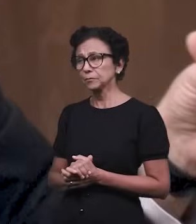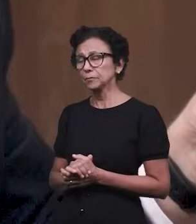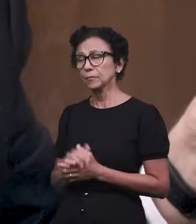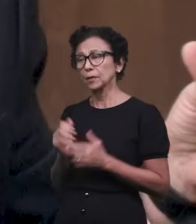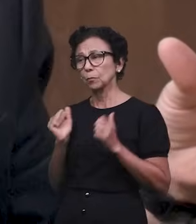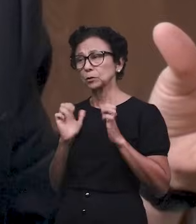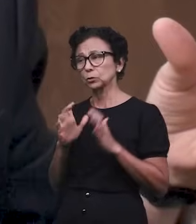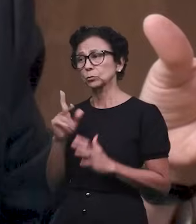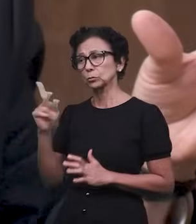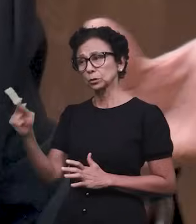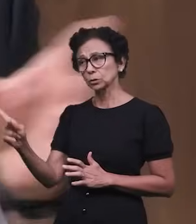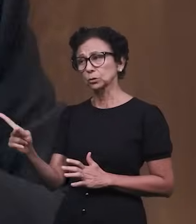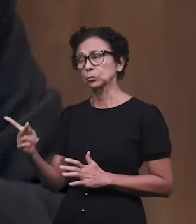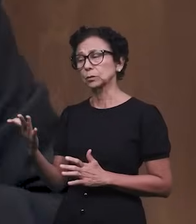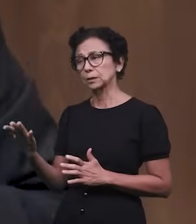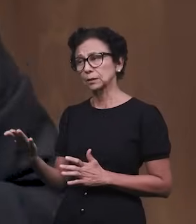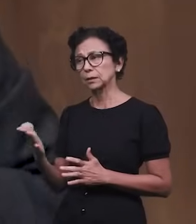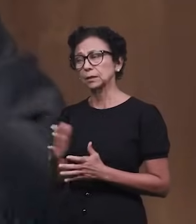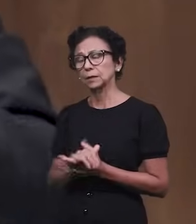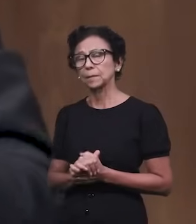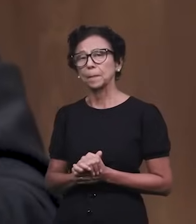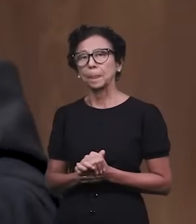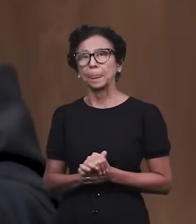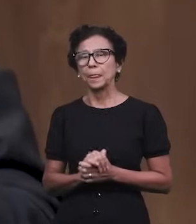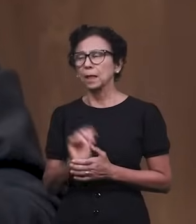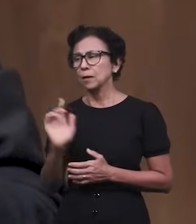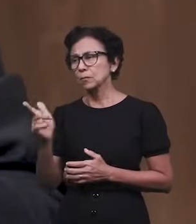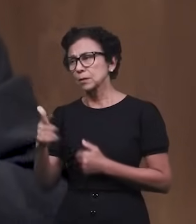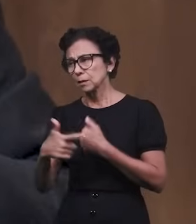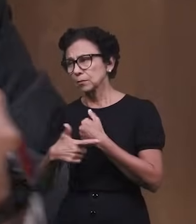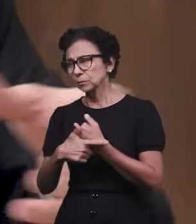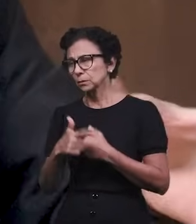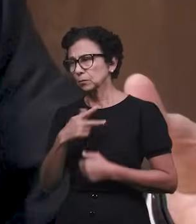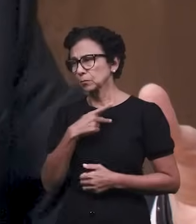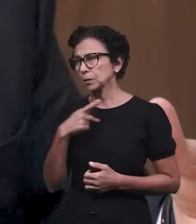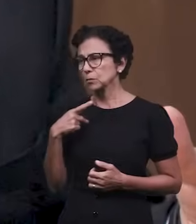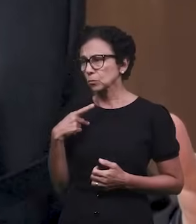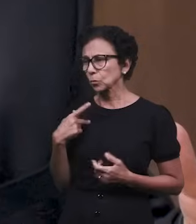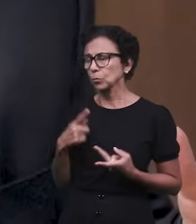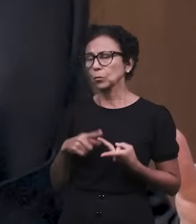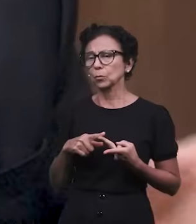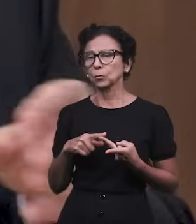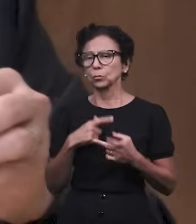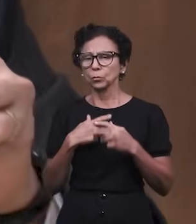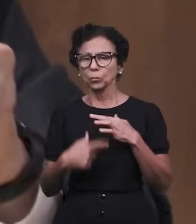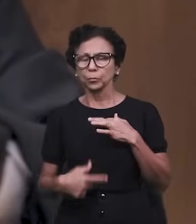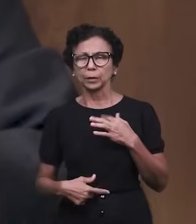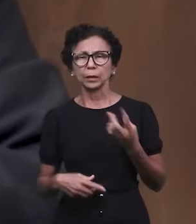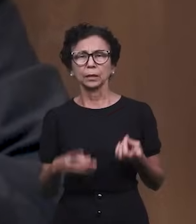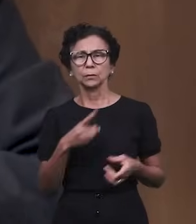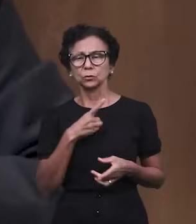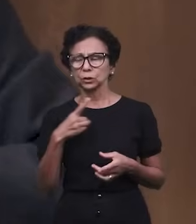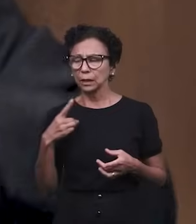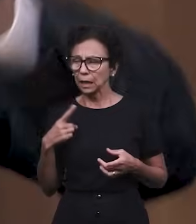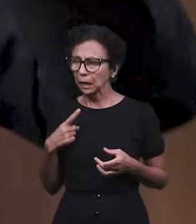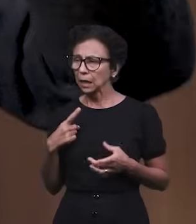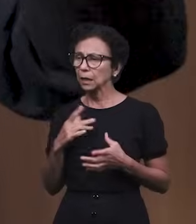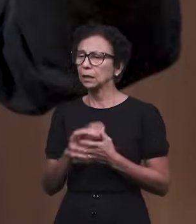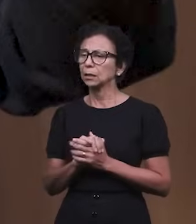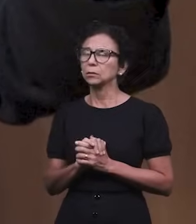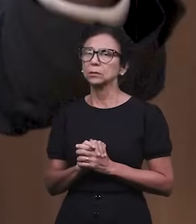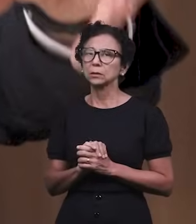que estar estendido. Claro, Para claro. o obreiro, responsável por grupo. Isso. Tem questões administrativas. Meus irmãos, tem um dia,